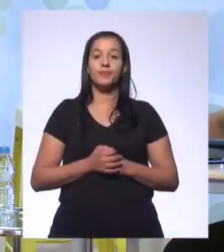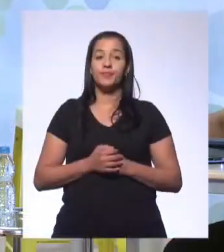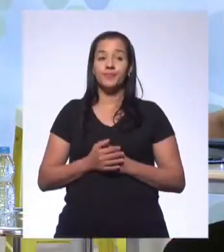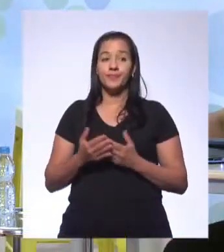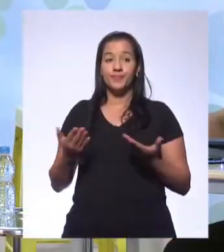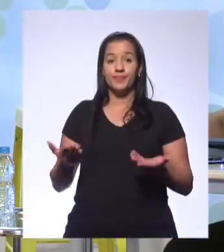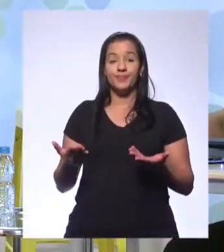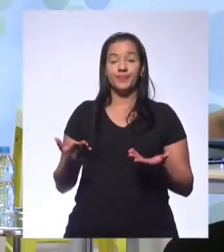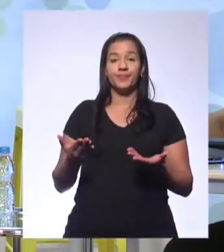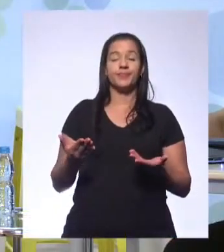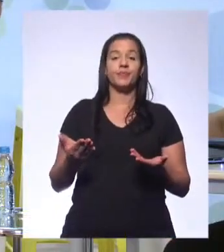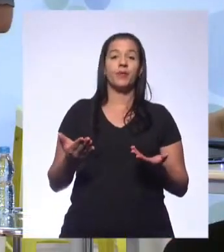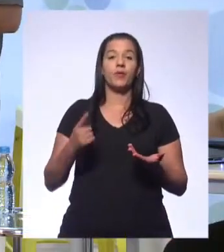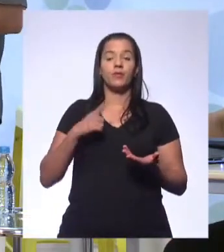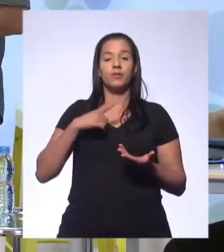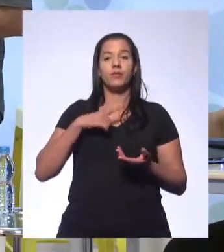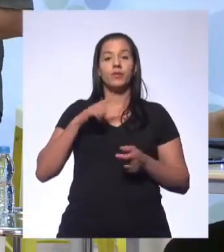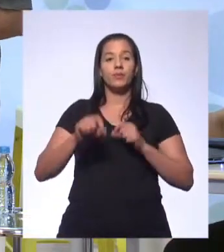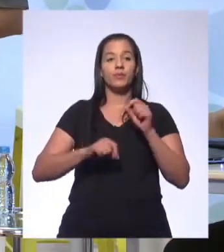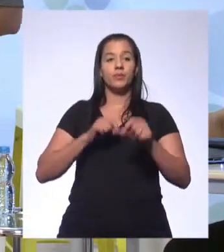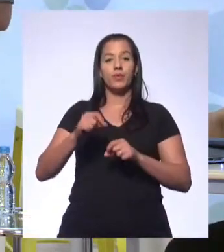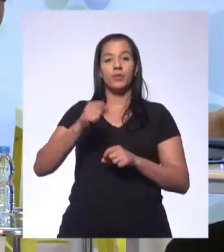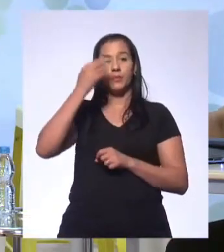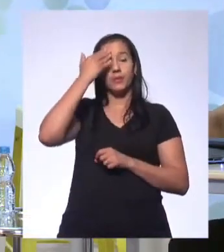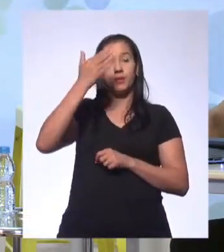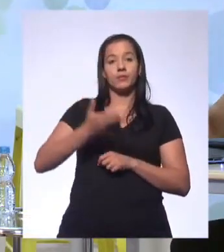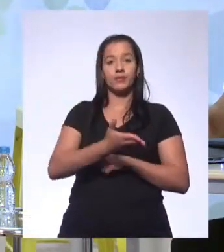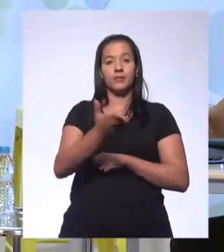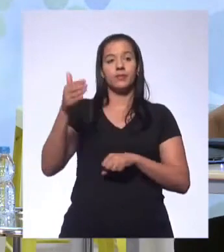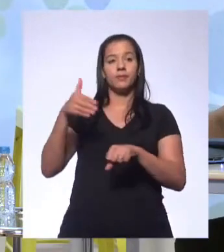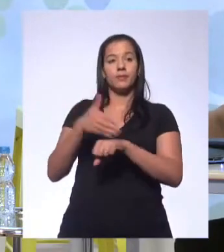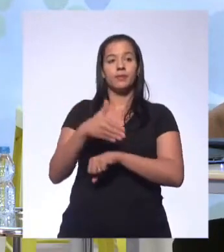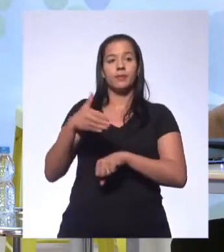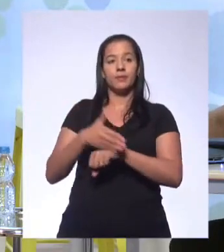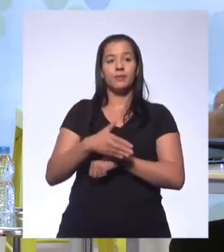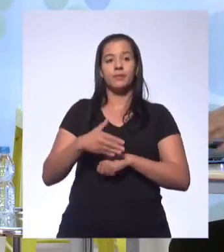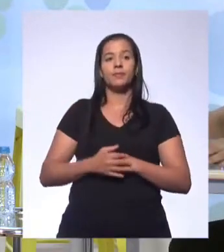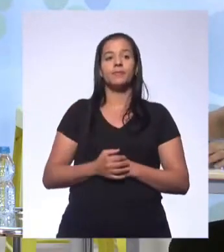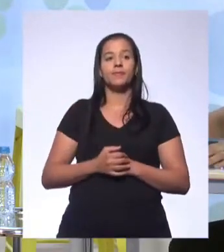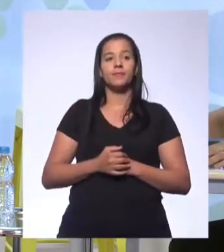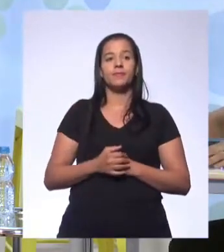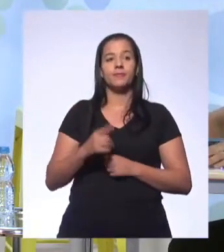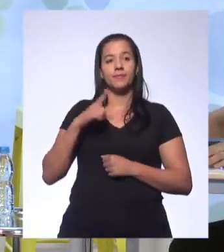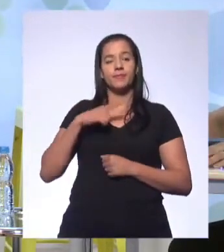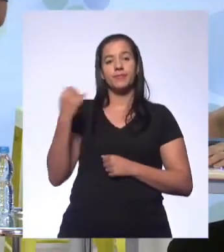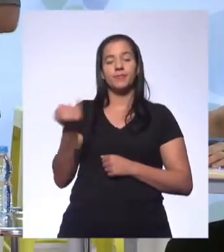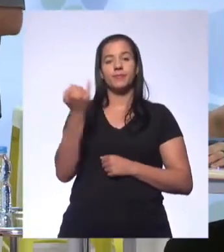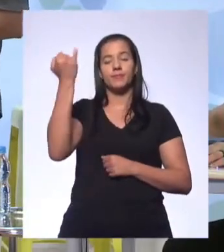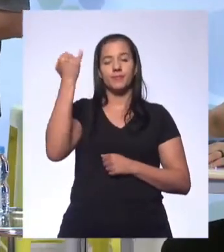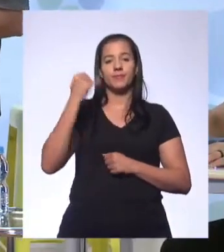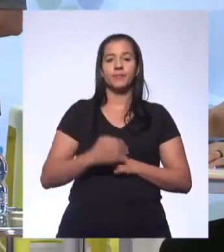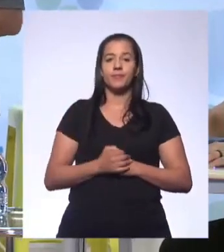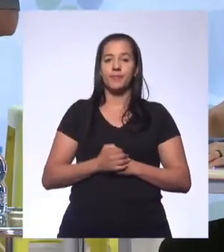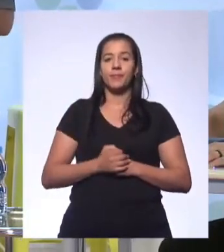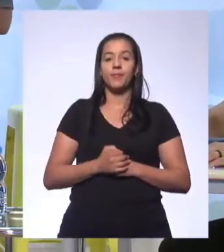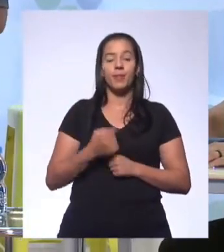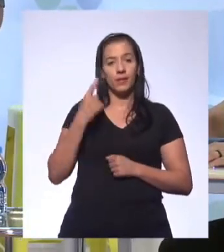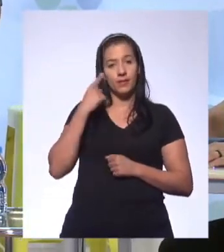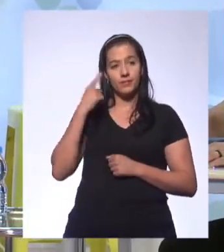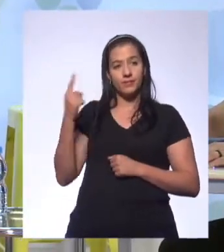Olá, então aí nós temos, né, obrigado aí pela participação de vocês, a colaboração de vocês é sempre importante.